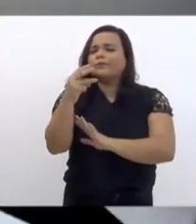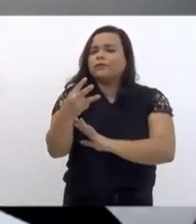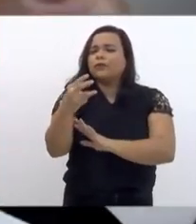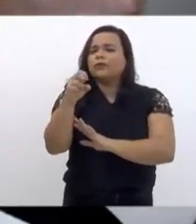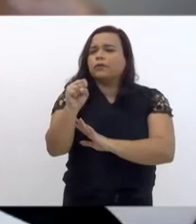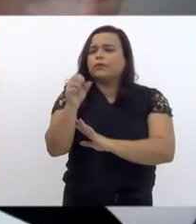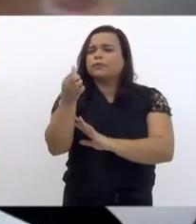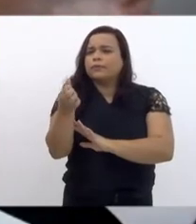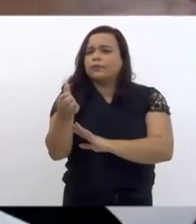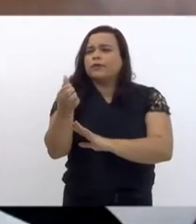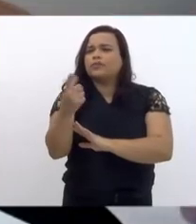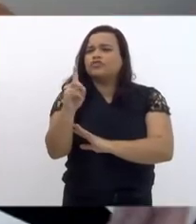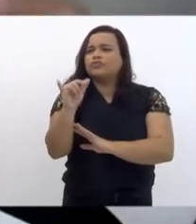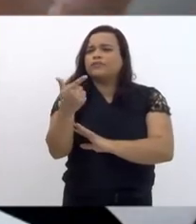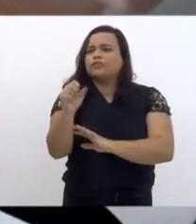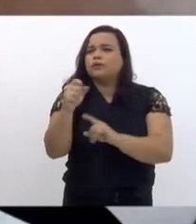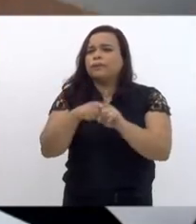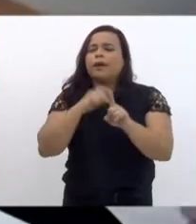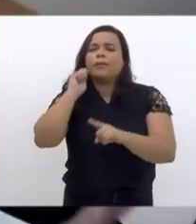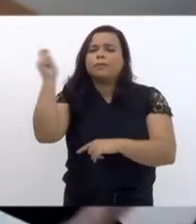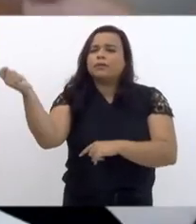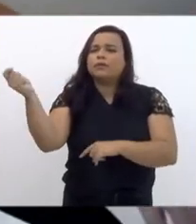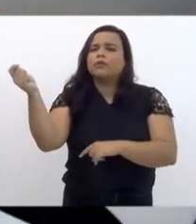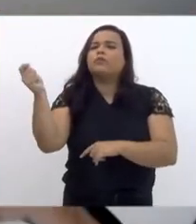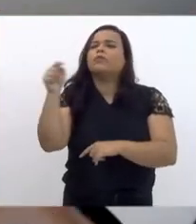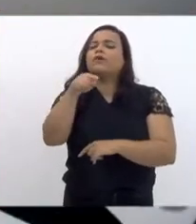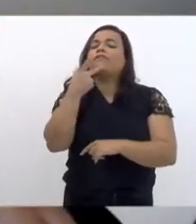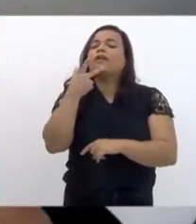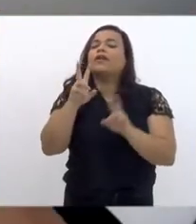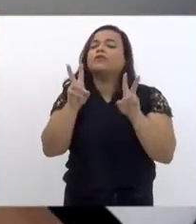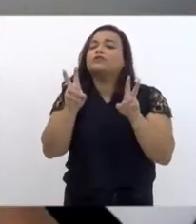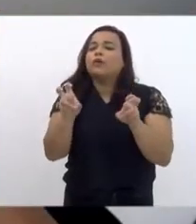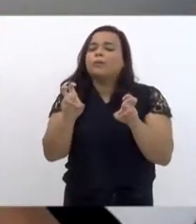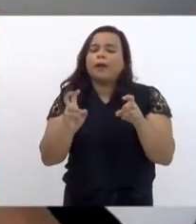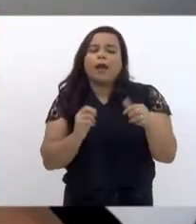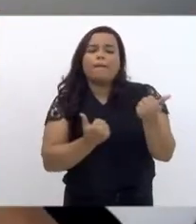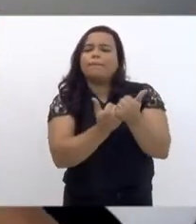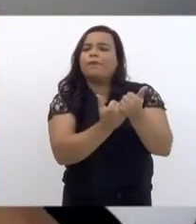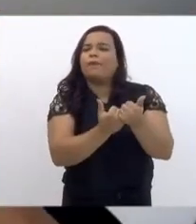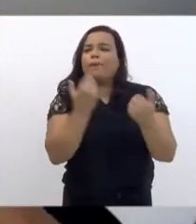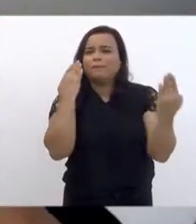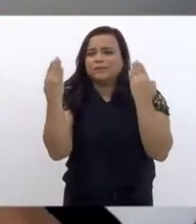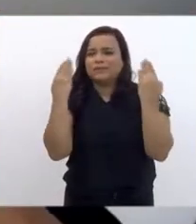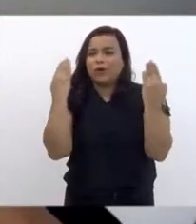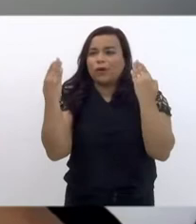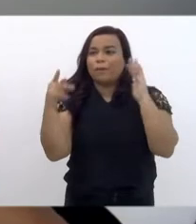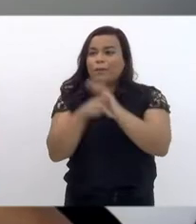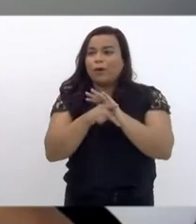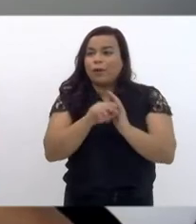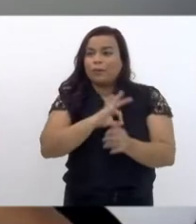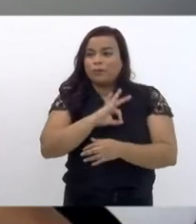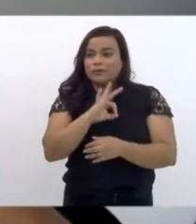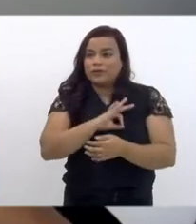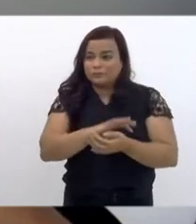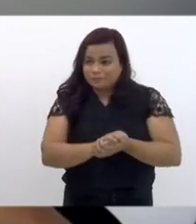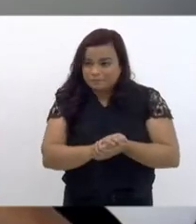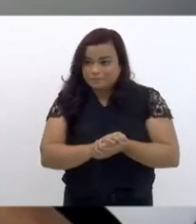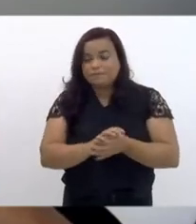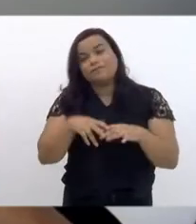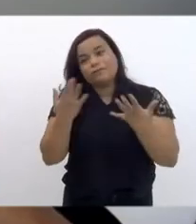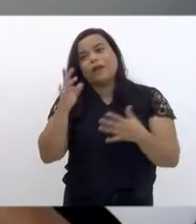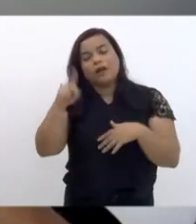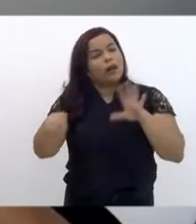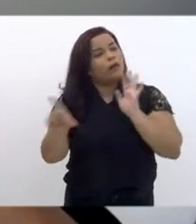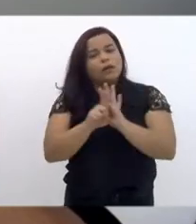de atenção e apoio psicológico a policiais militares, a bombeiros e tudo mais. Então, uma emenda inofensiva, mas que fortalece o trabalho do